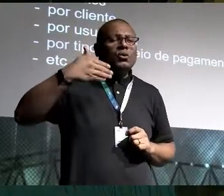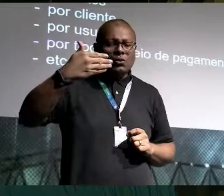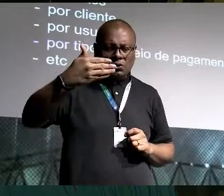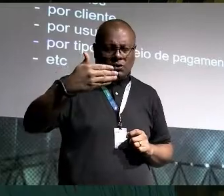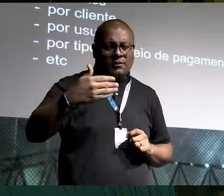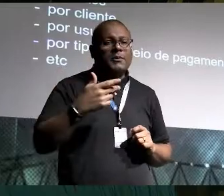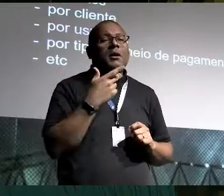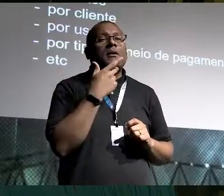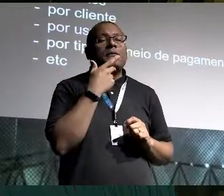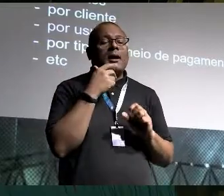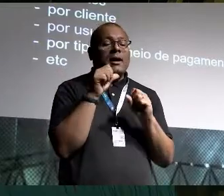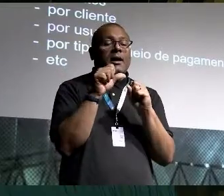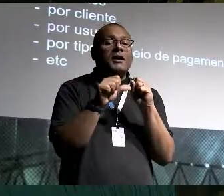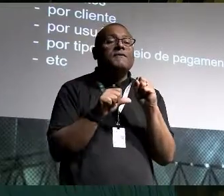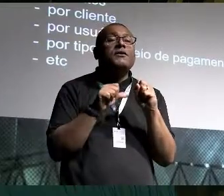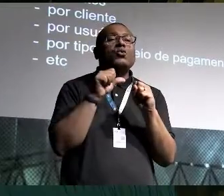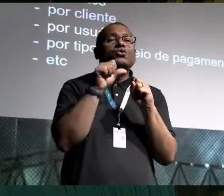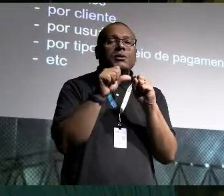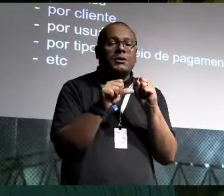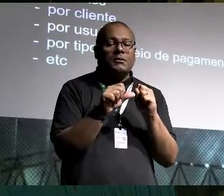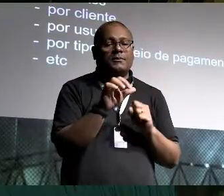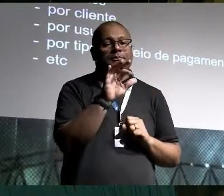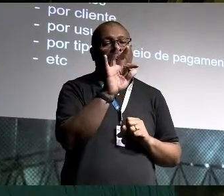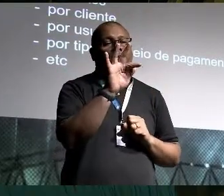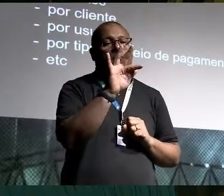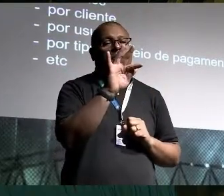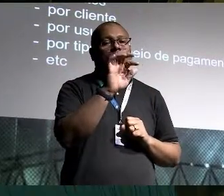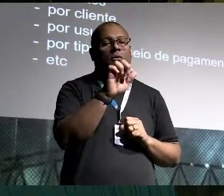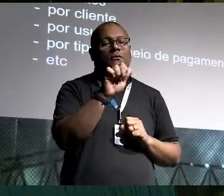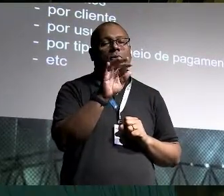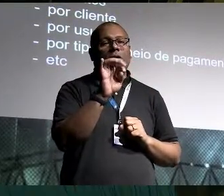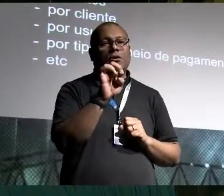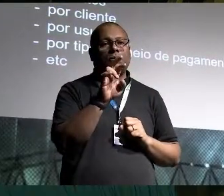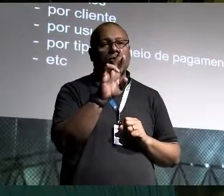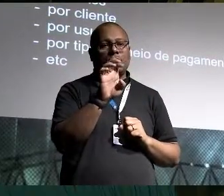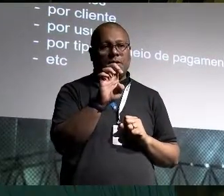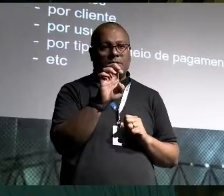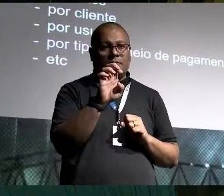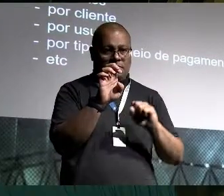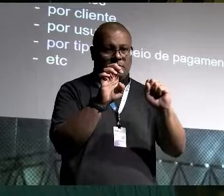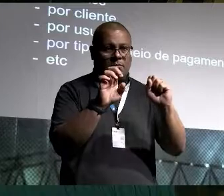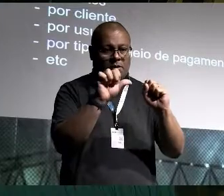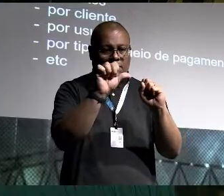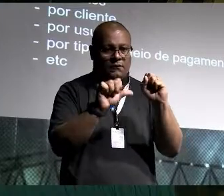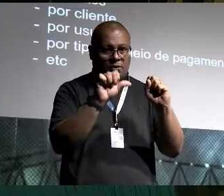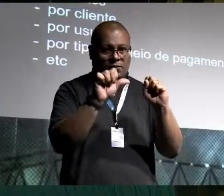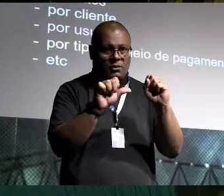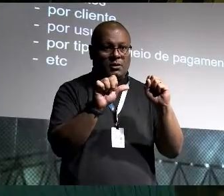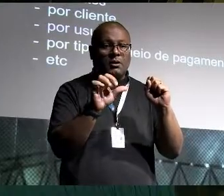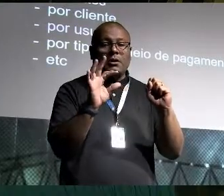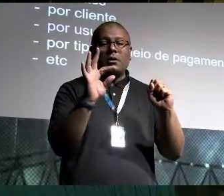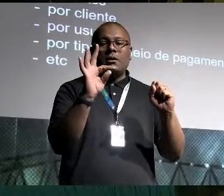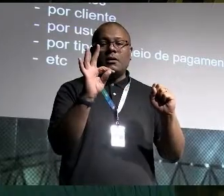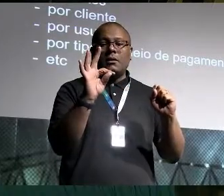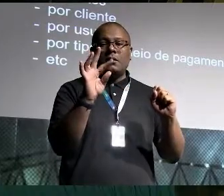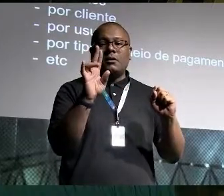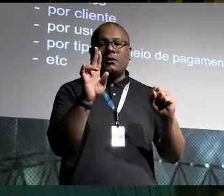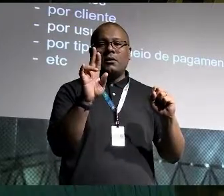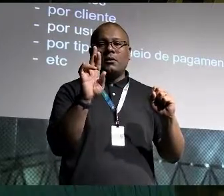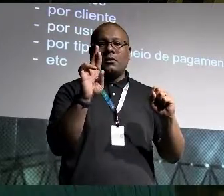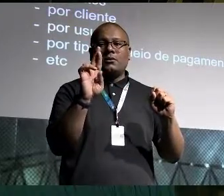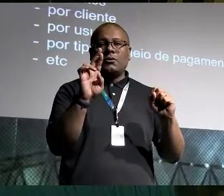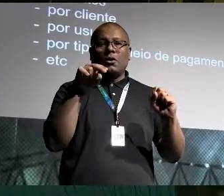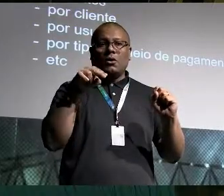os Feature Toggles, que é basicamente a ideia de você colocar interruptores no seu código, como se fosse um botãozinho de liga e